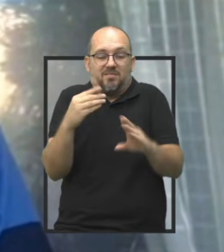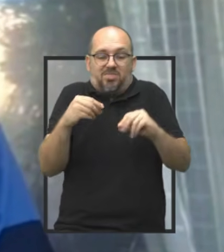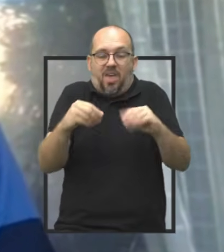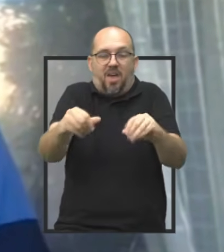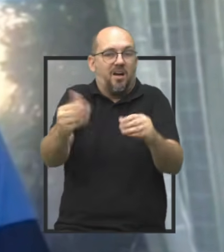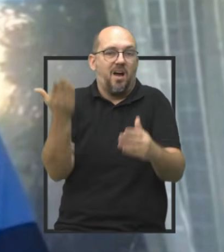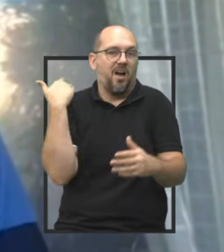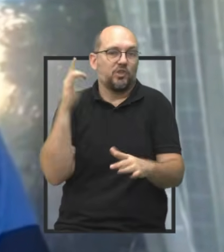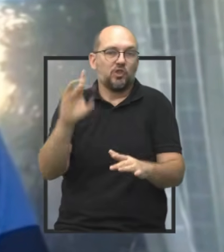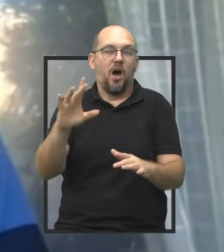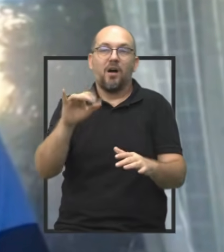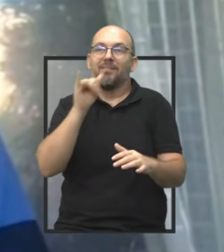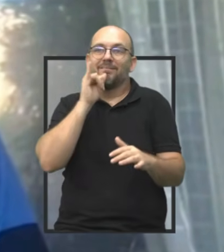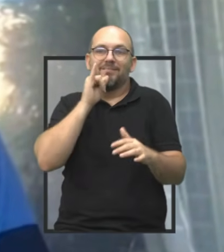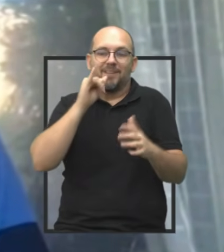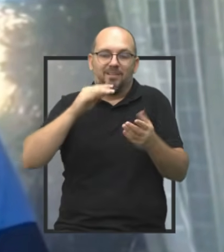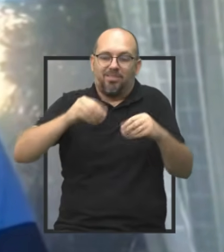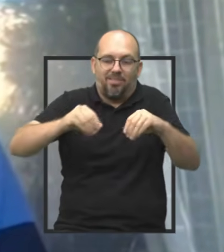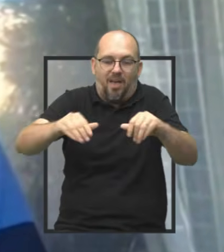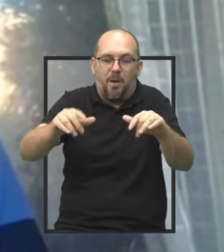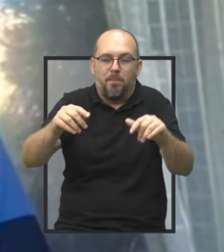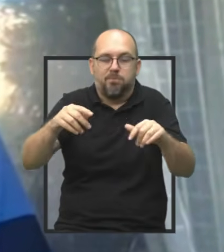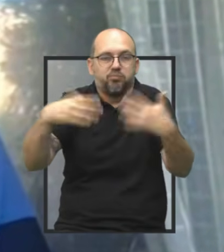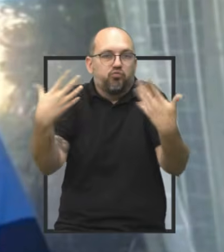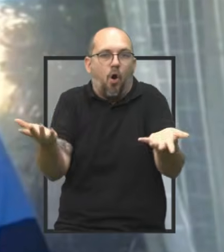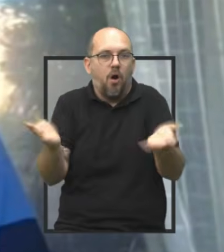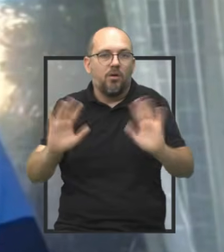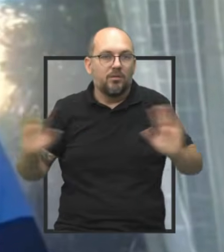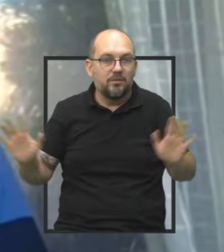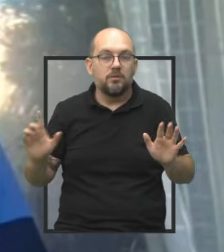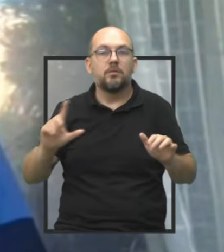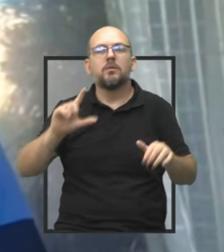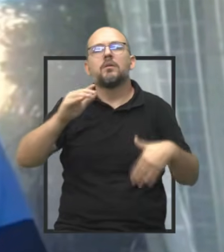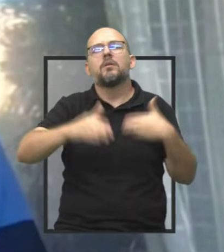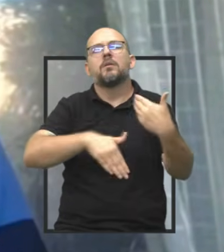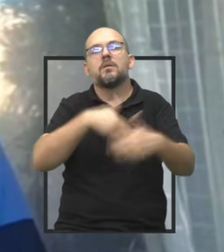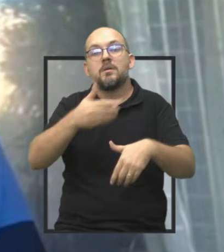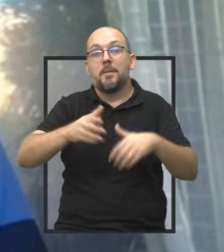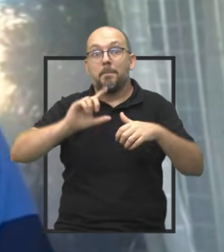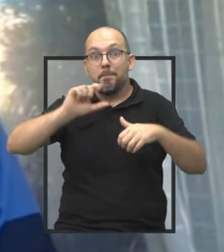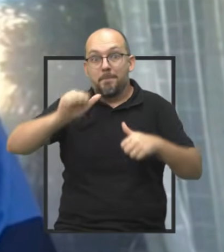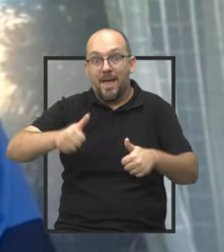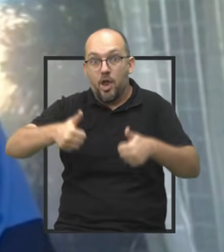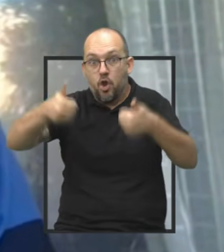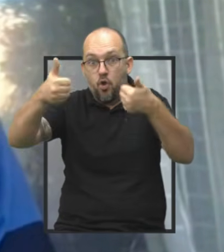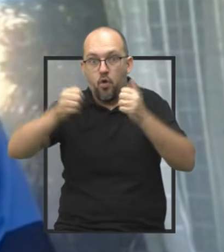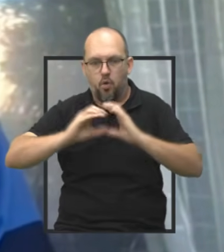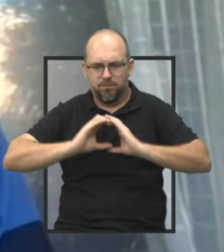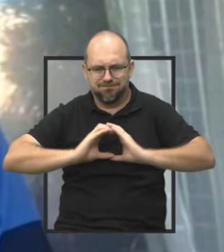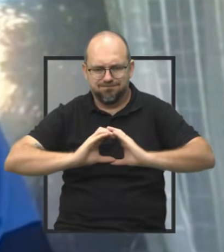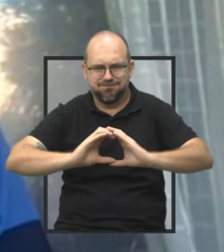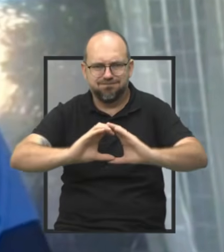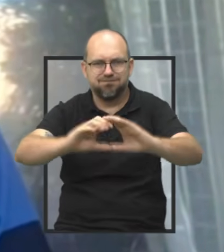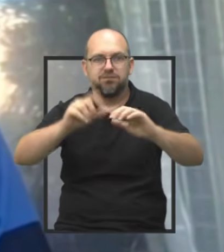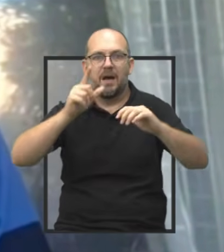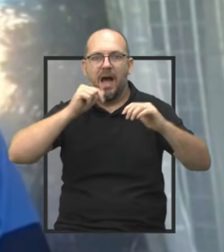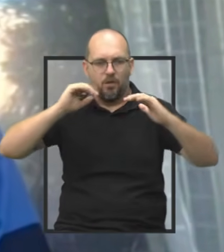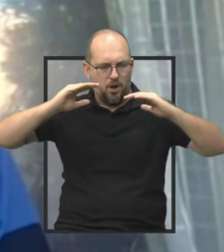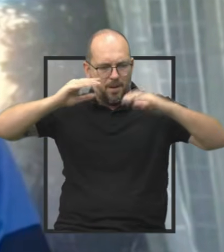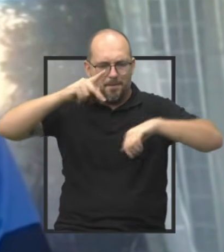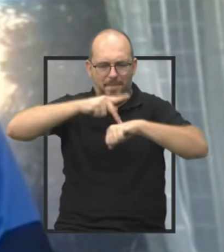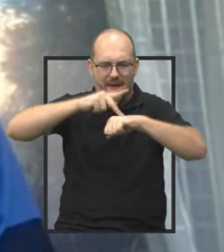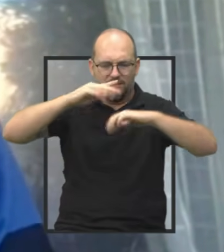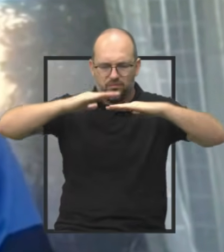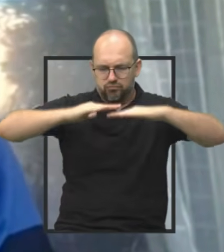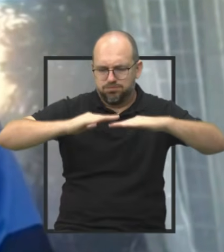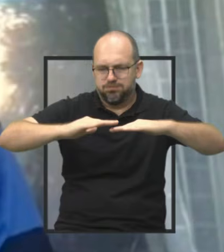terra, ruas de terra, com céu aberto. Agora que melhorou a parte do esgoto, para nós era uma